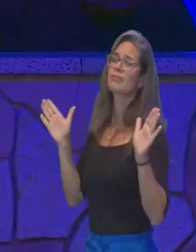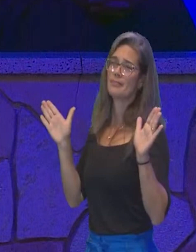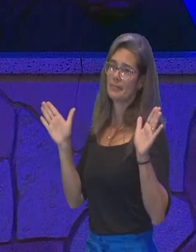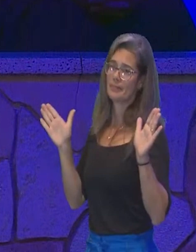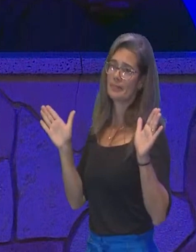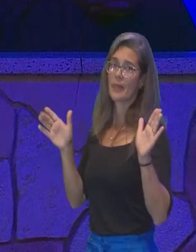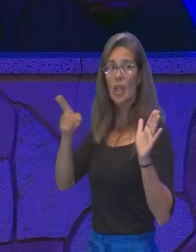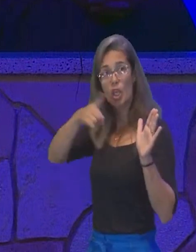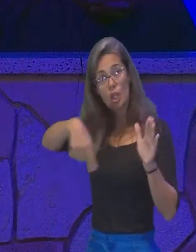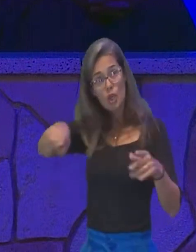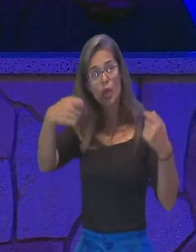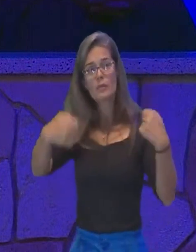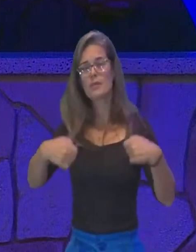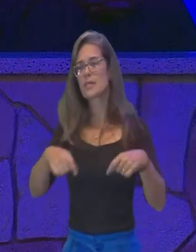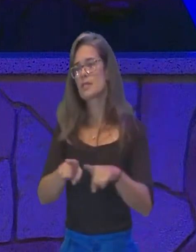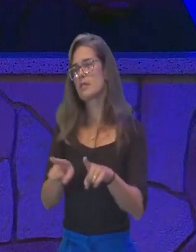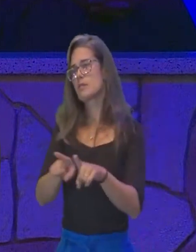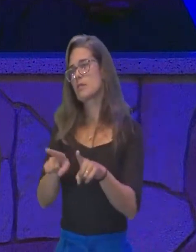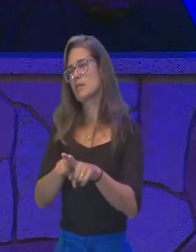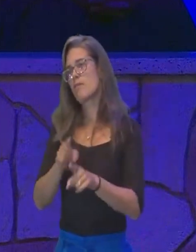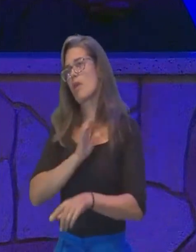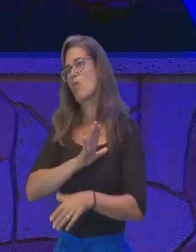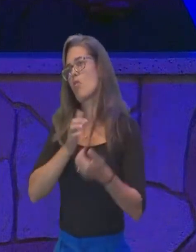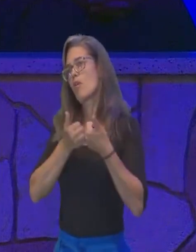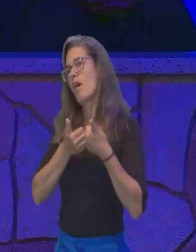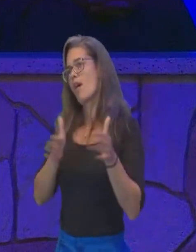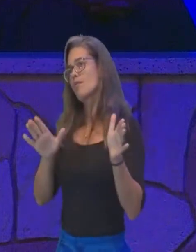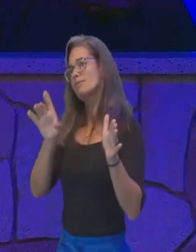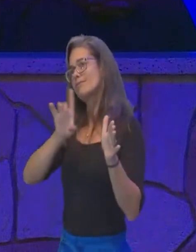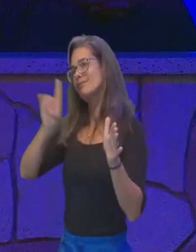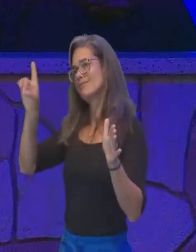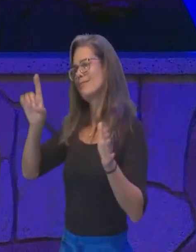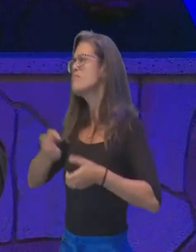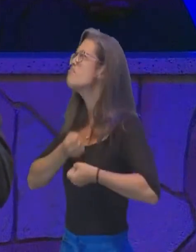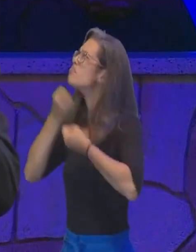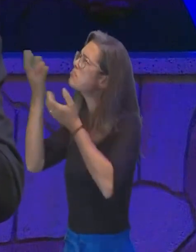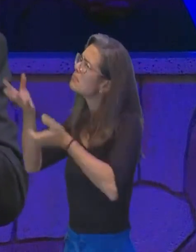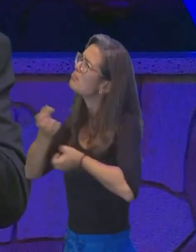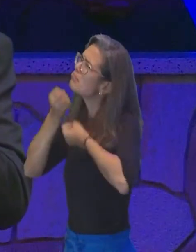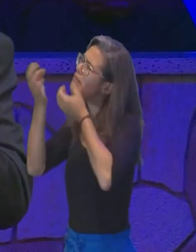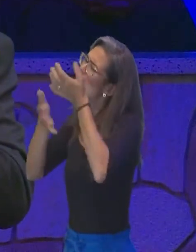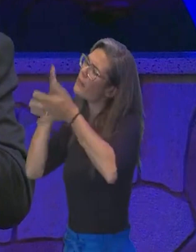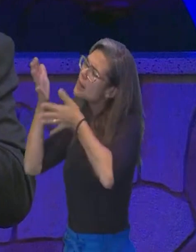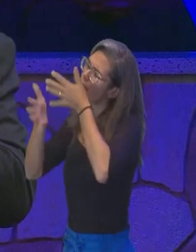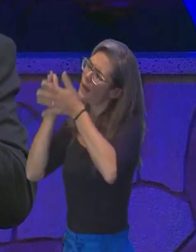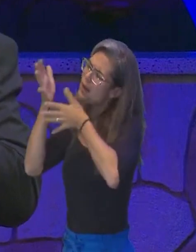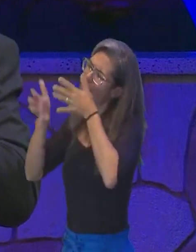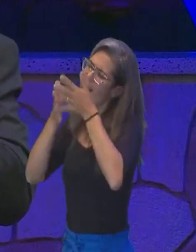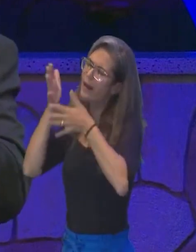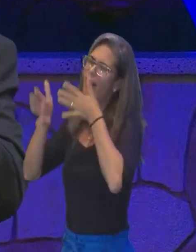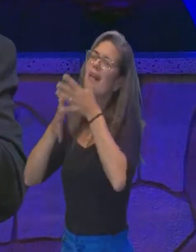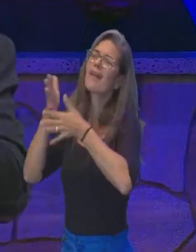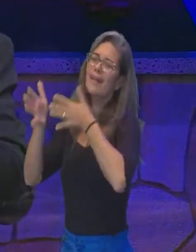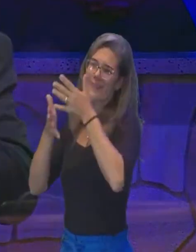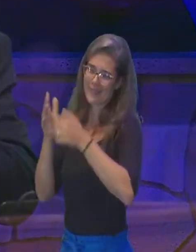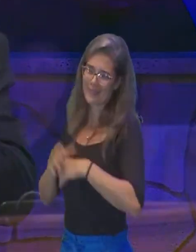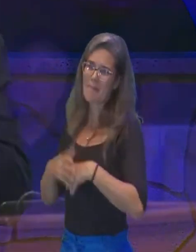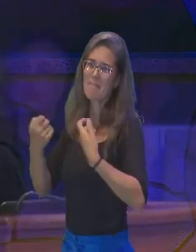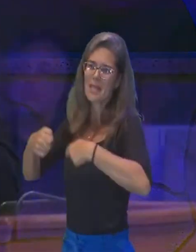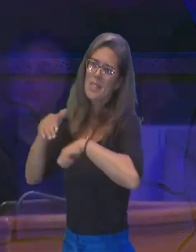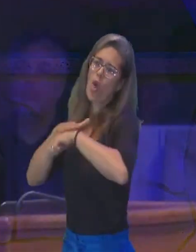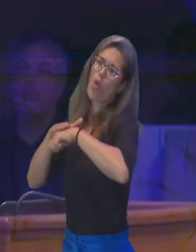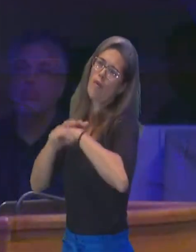podemos e devemos rasgar o coração diante do Senhor quando estivermos passando por esta caverna